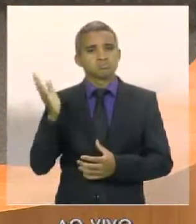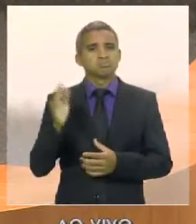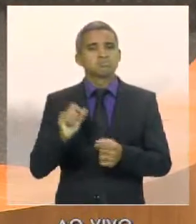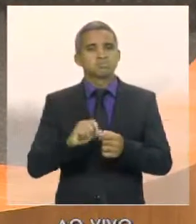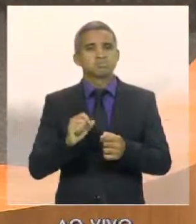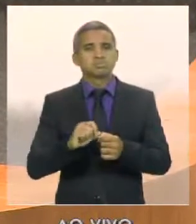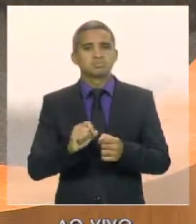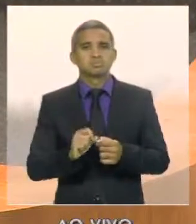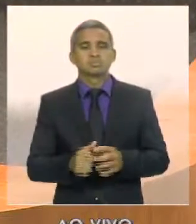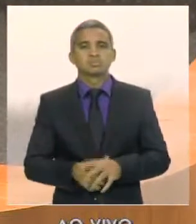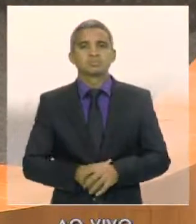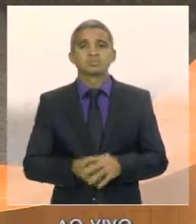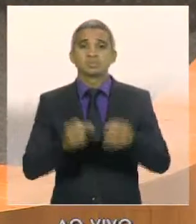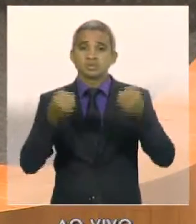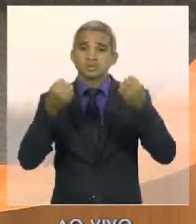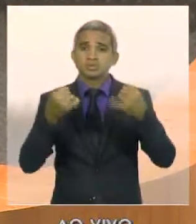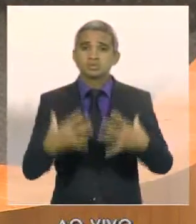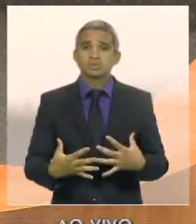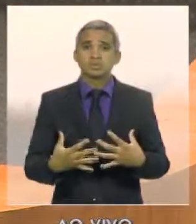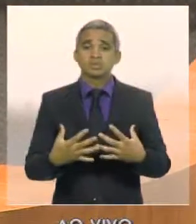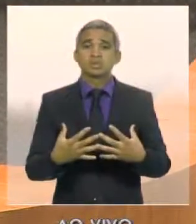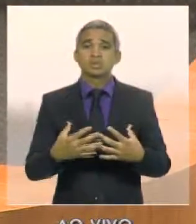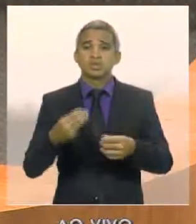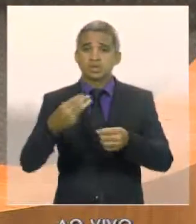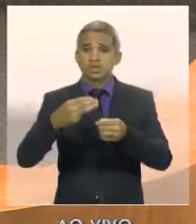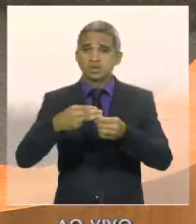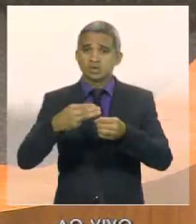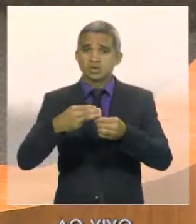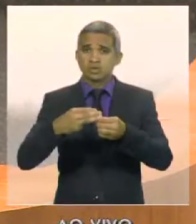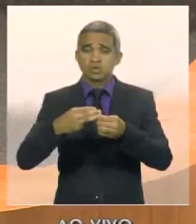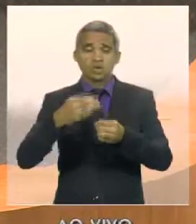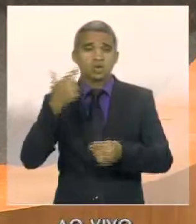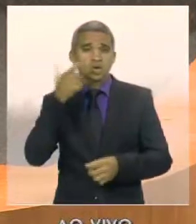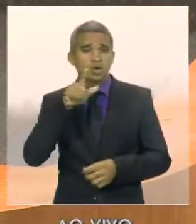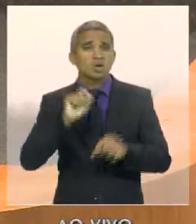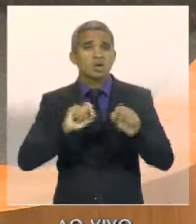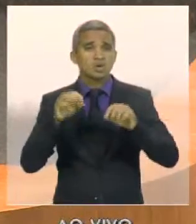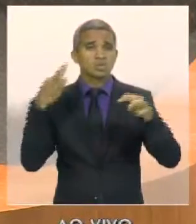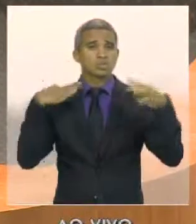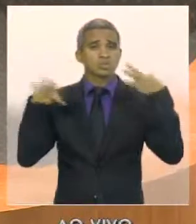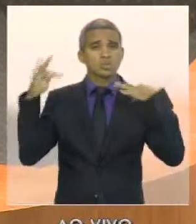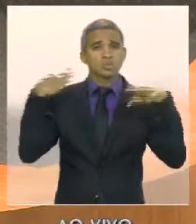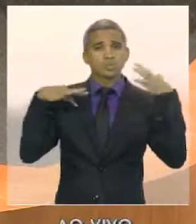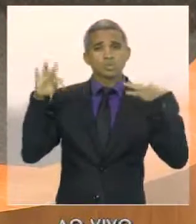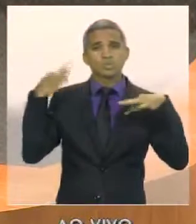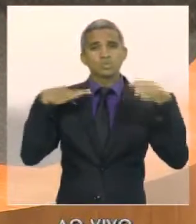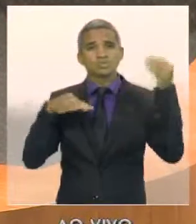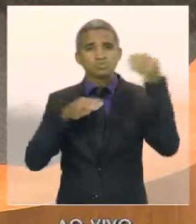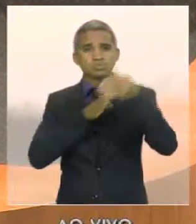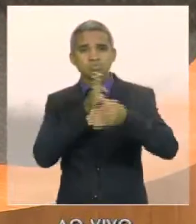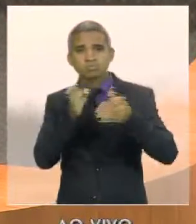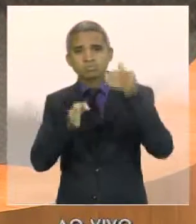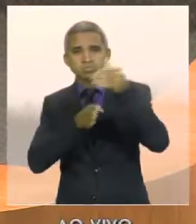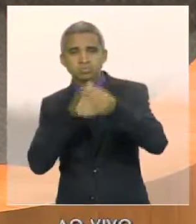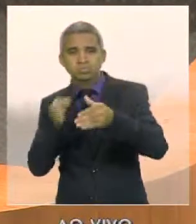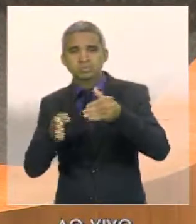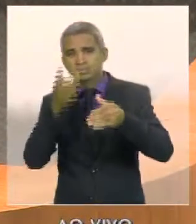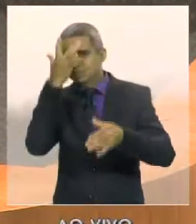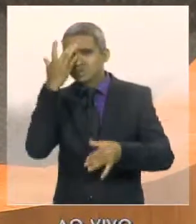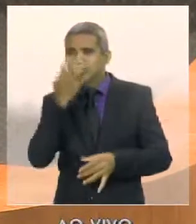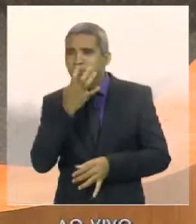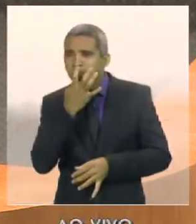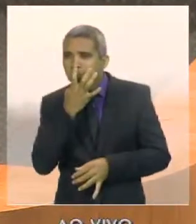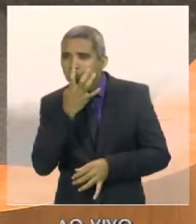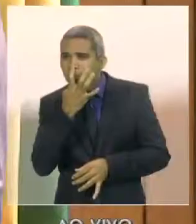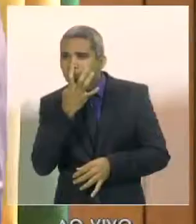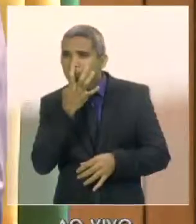já disse, né, o município ele ganha como atrativo do turismo, né, aqueles que vêm realmente para prestigiar o evento das